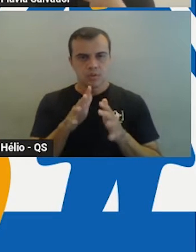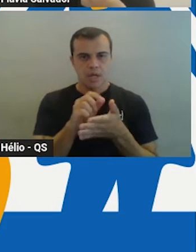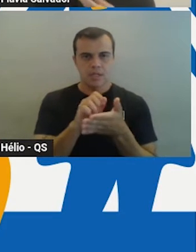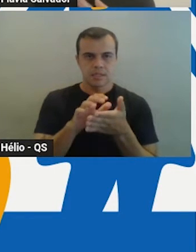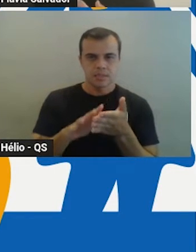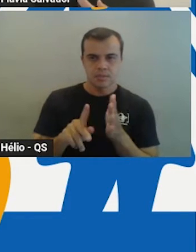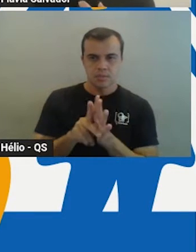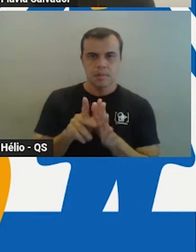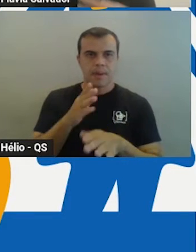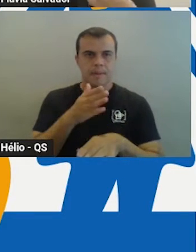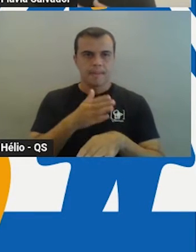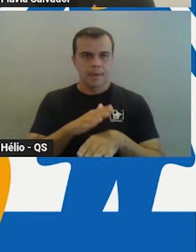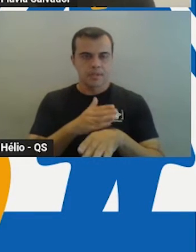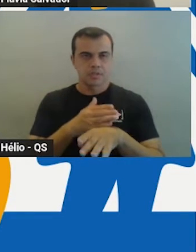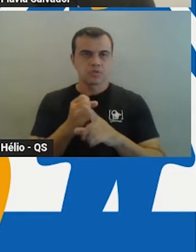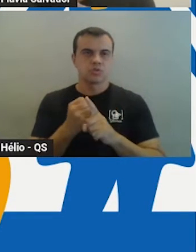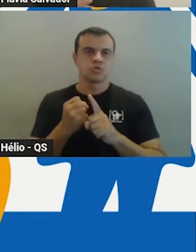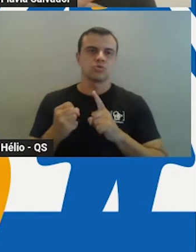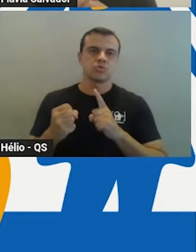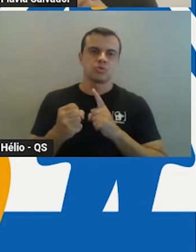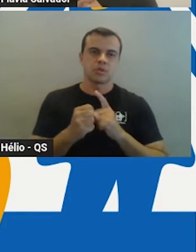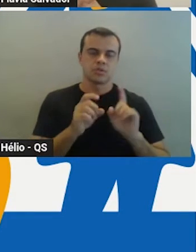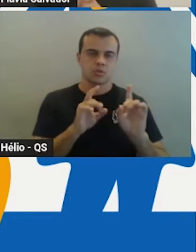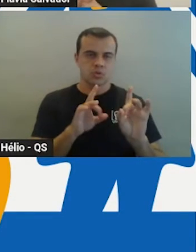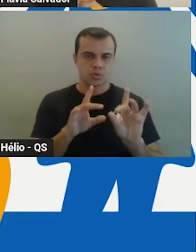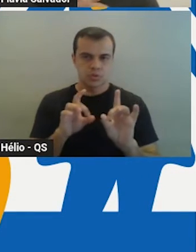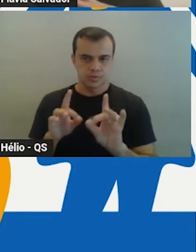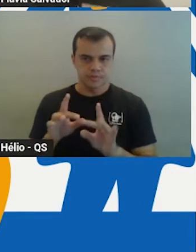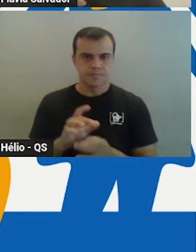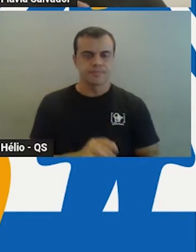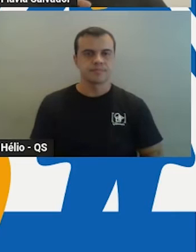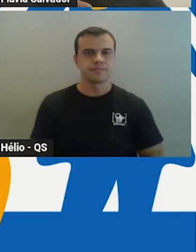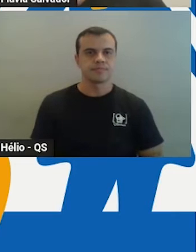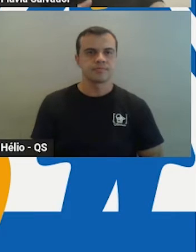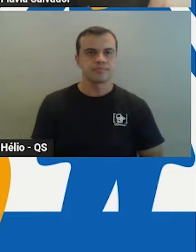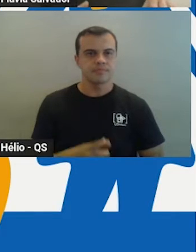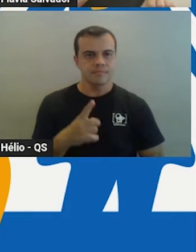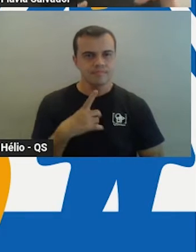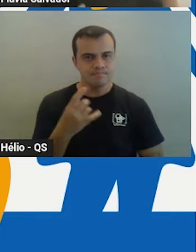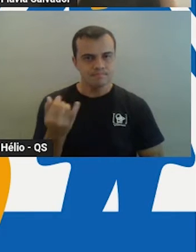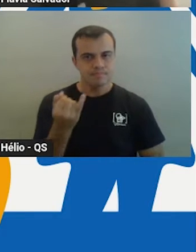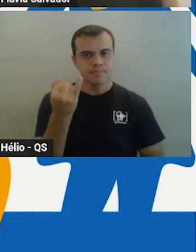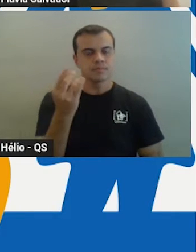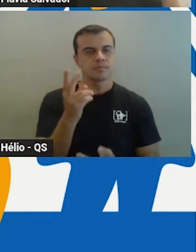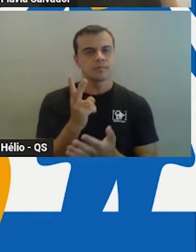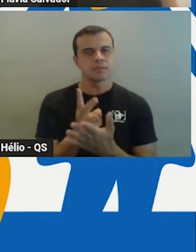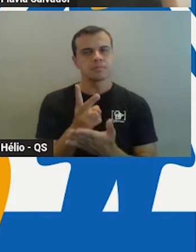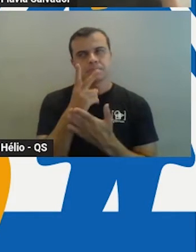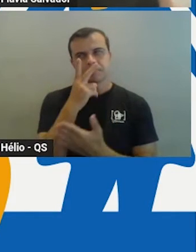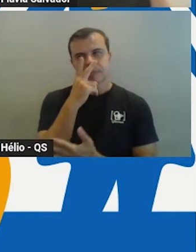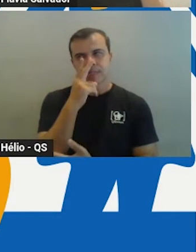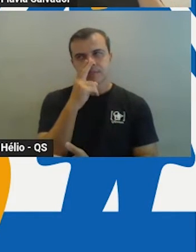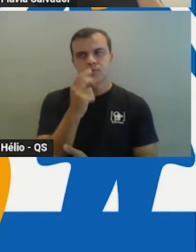das práticas sociais do cotidiano. E isso é muito interessante, que parece quase que